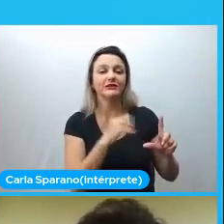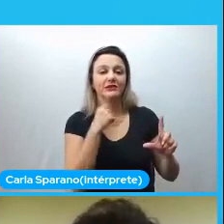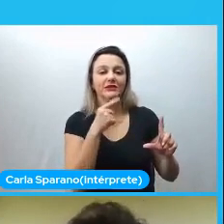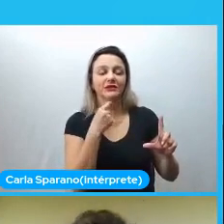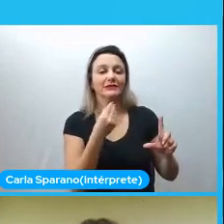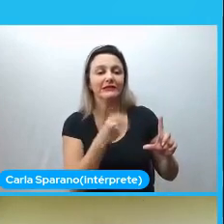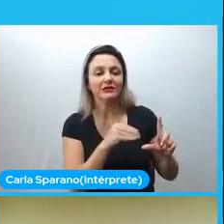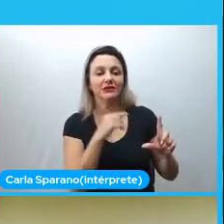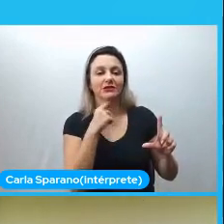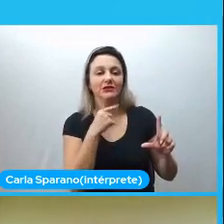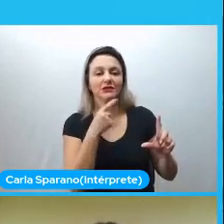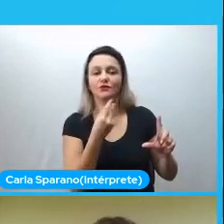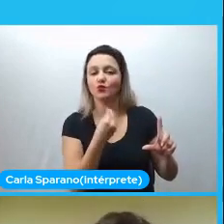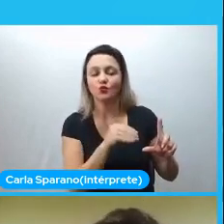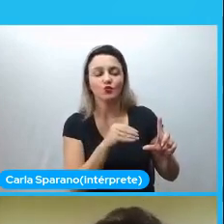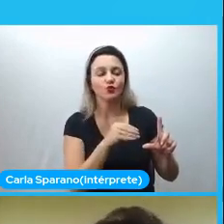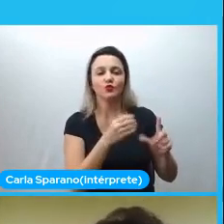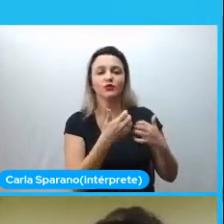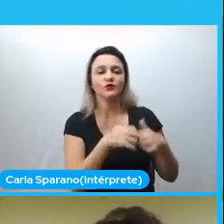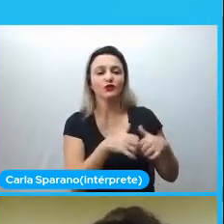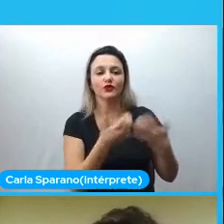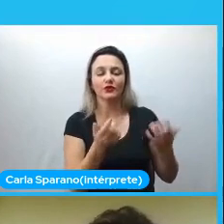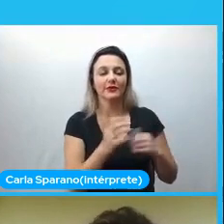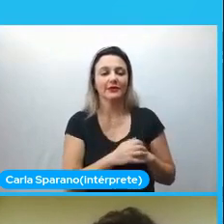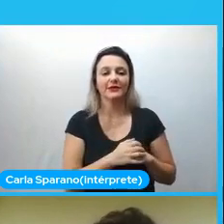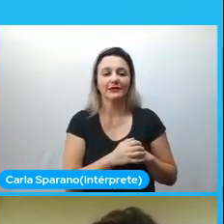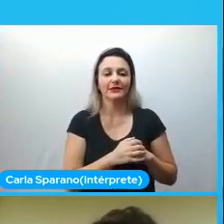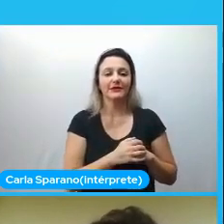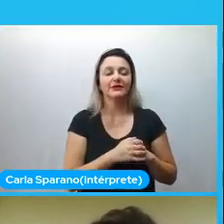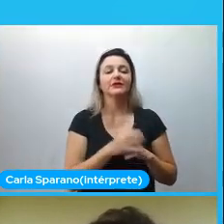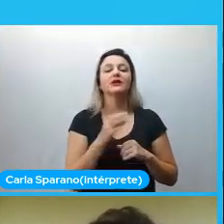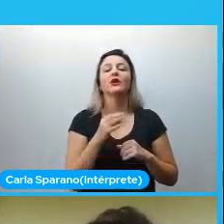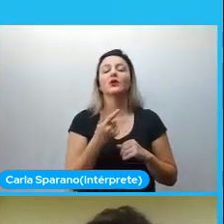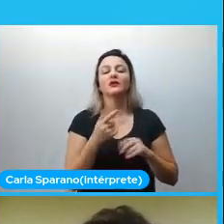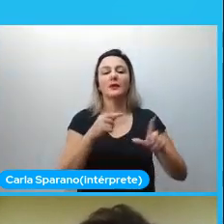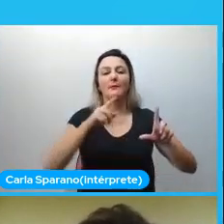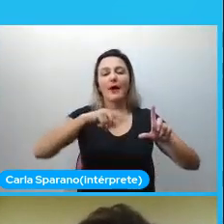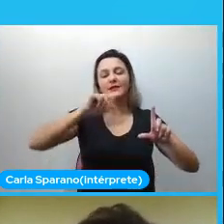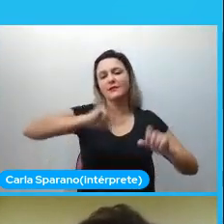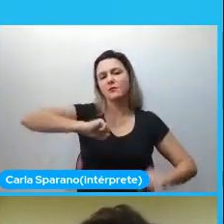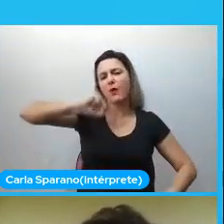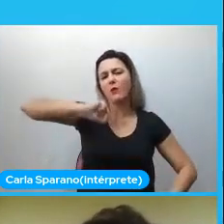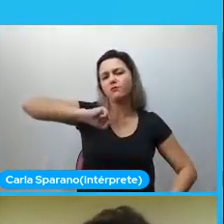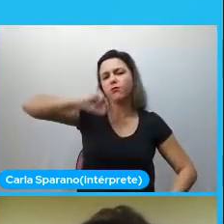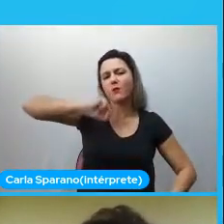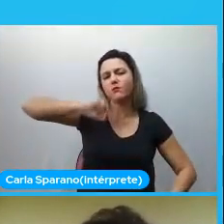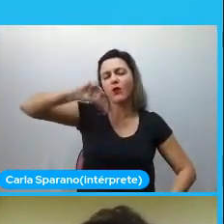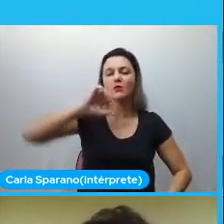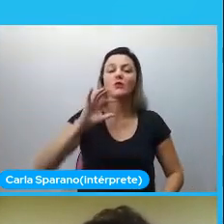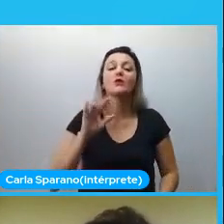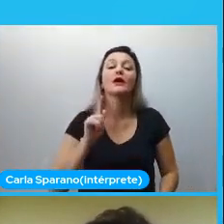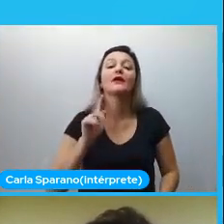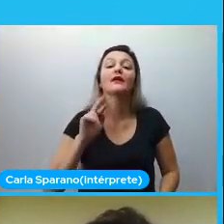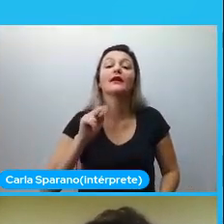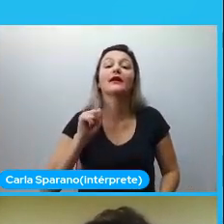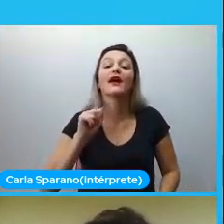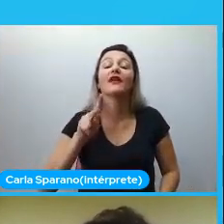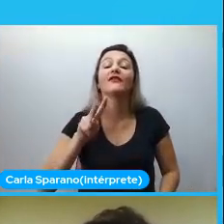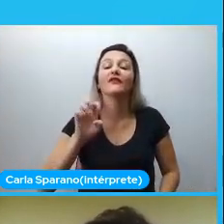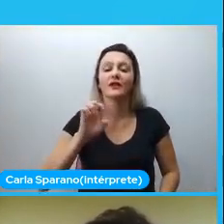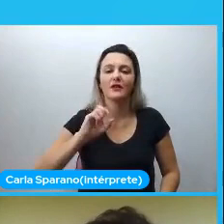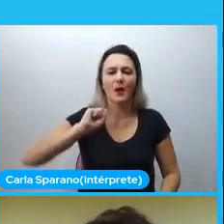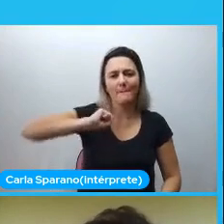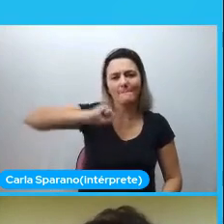tocar um por um. Então, esse tom mais gravezinho, aqui é o bumbo, a gente já sabe que é o bumbo, né?